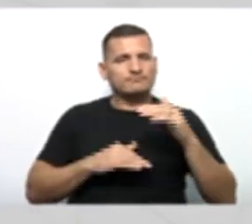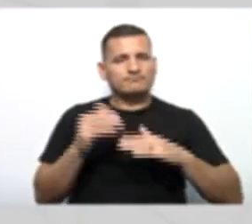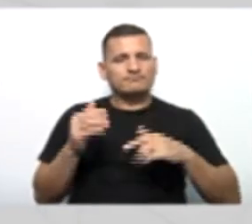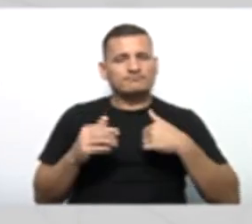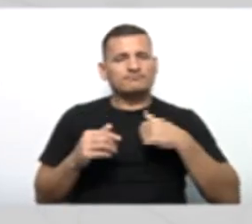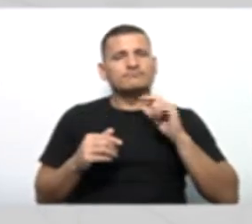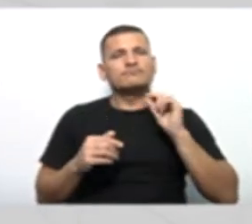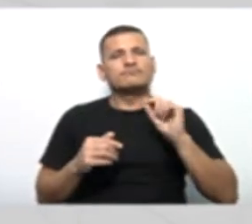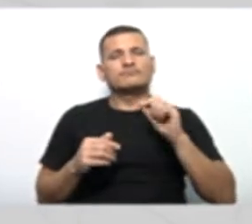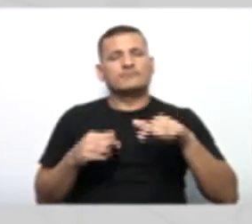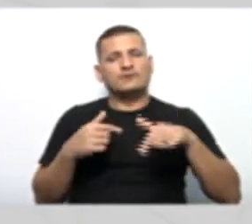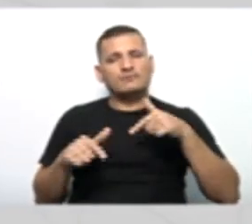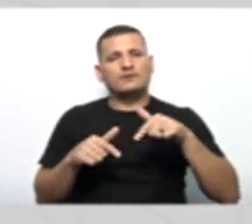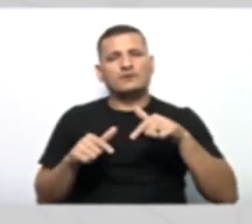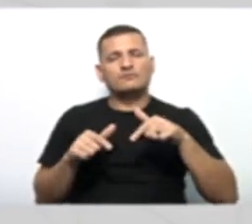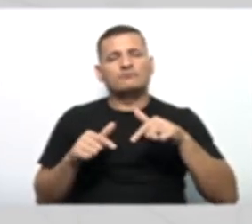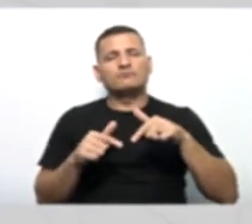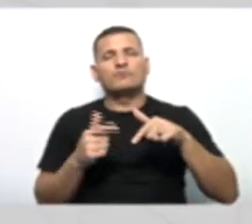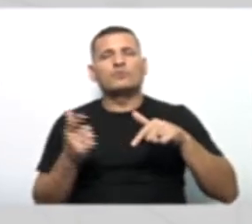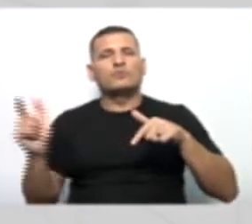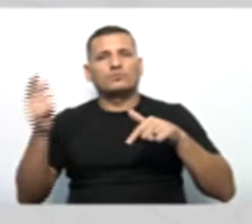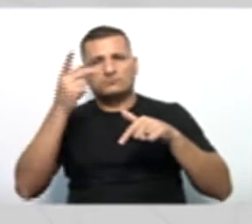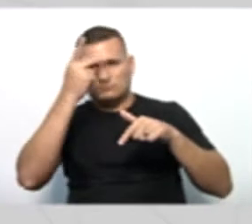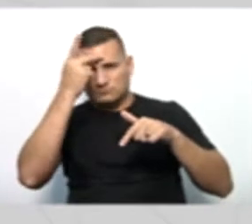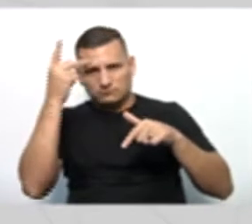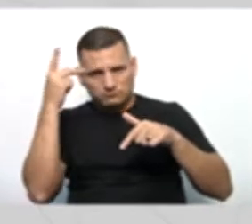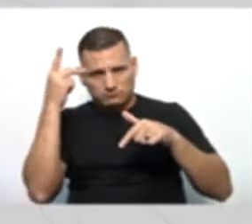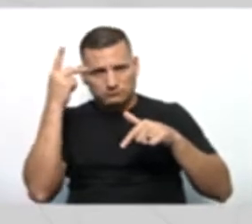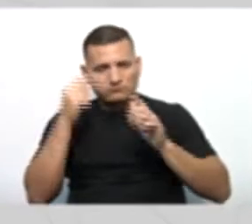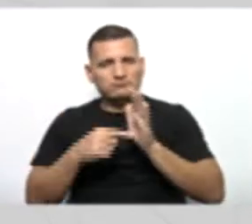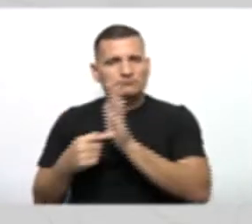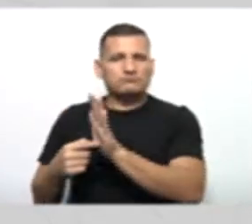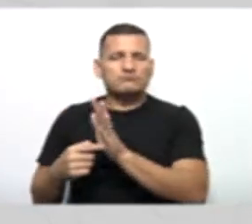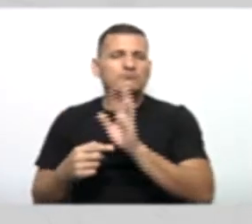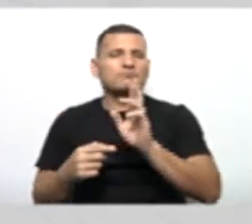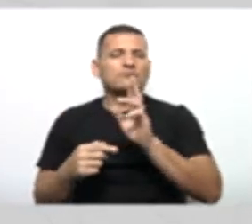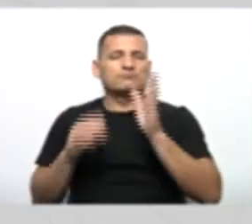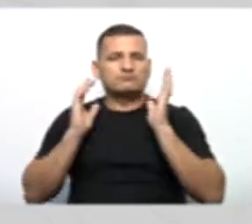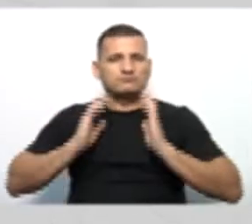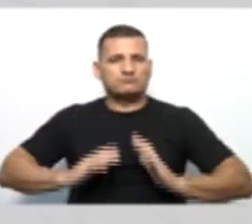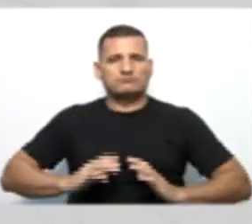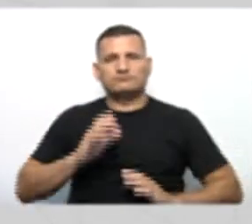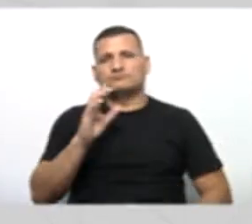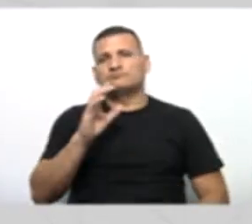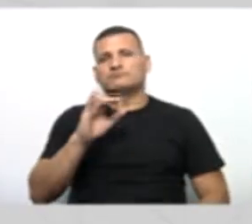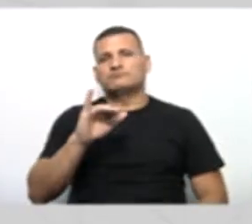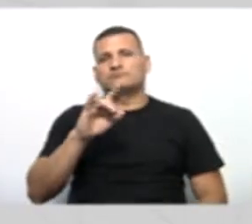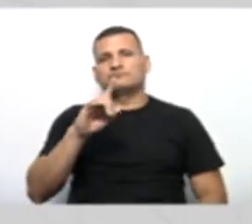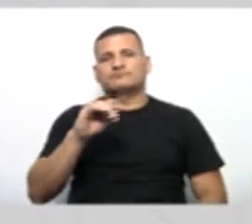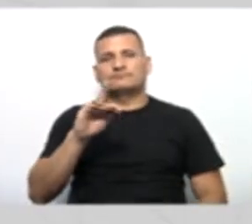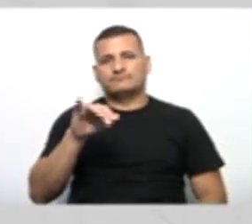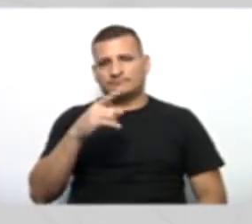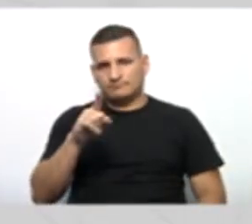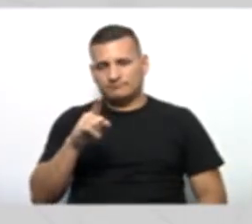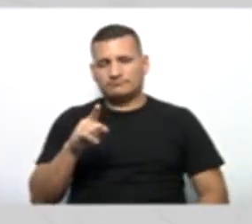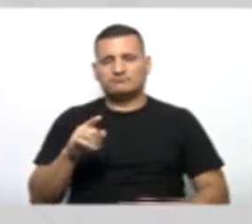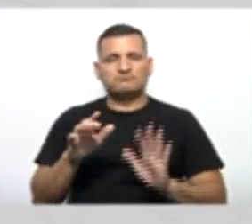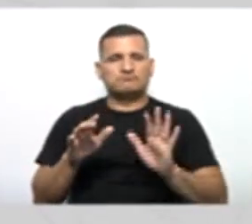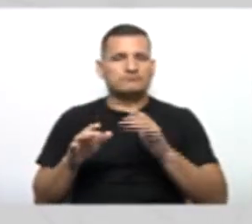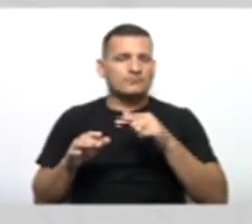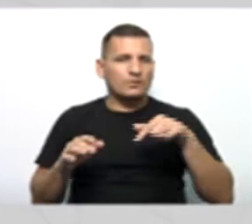para alguém eu posso estar trabalhando por exemplo para os cidadãos nós que somos professores servidores